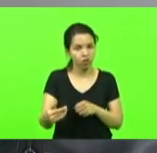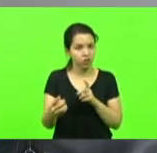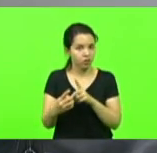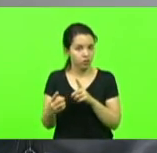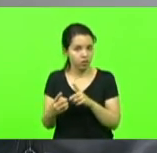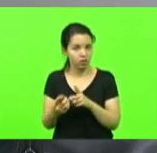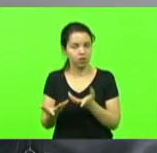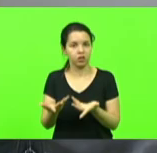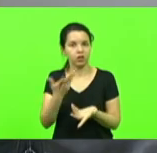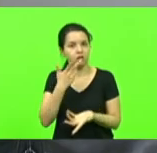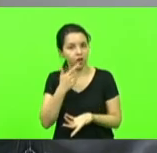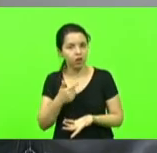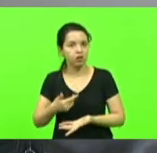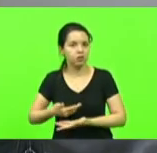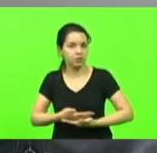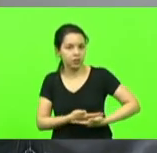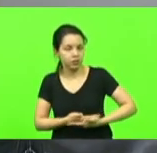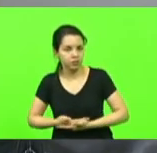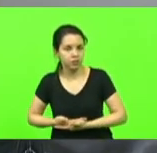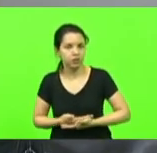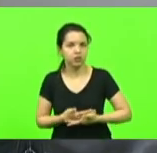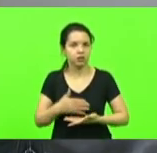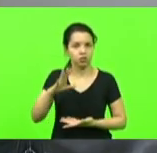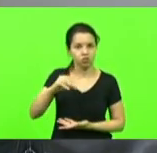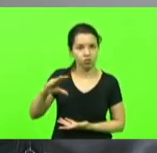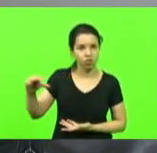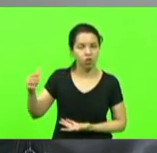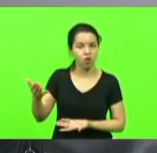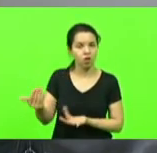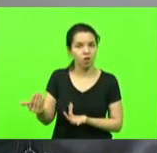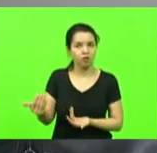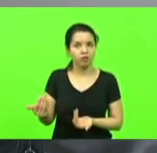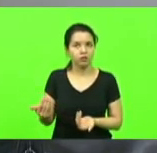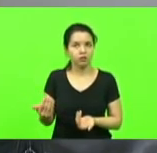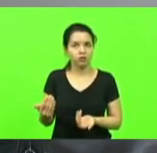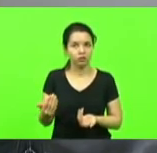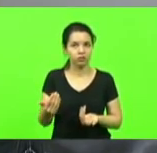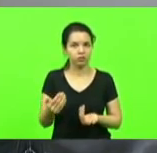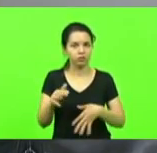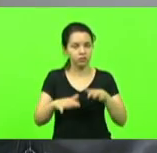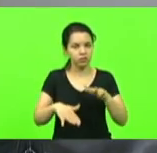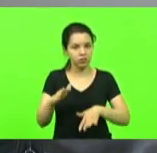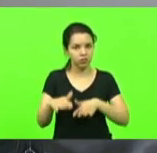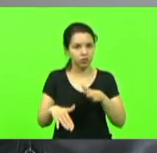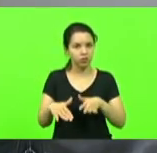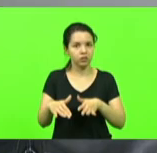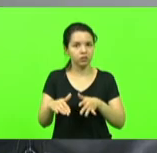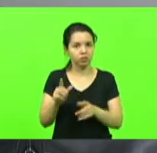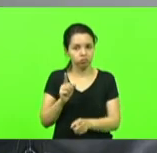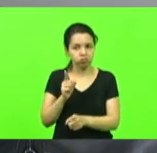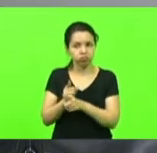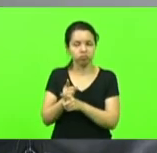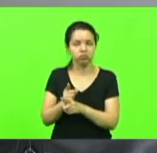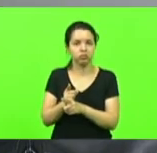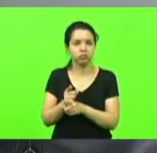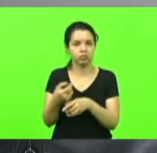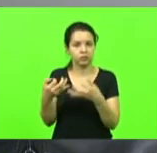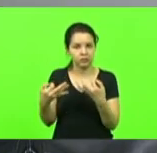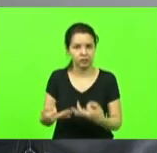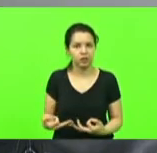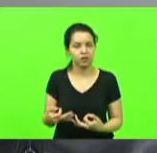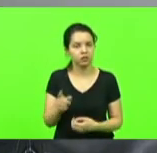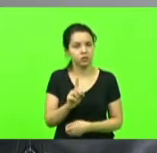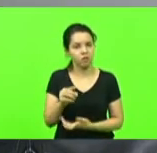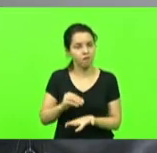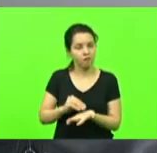recém-nascido, adolescente, enfim. O diagnóstico, muitas vezes, não era feito de uma maneira correta, por falta de